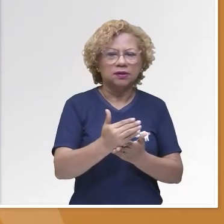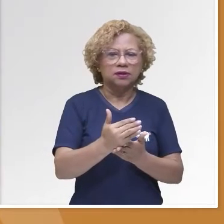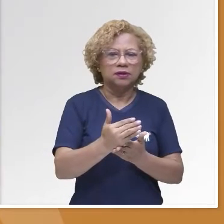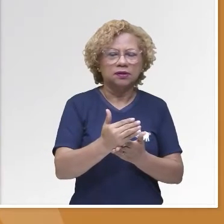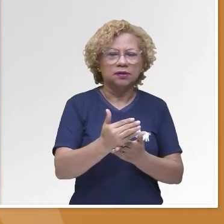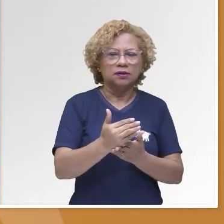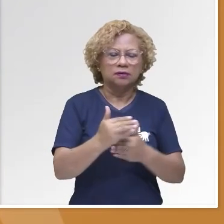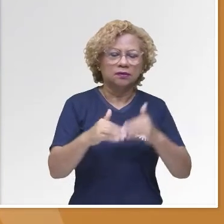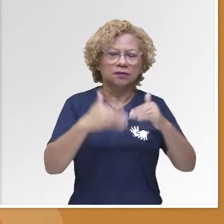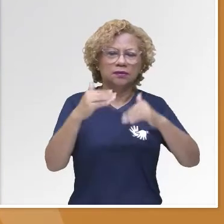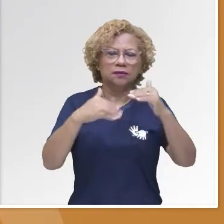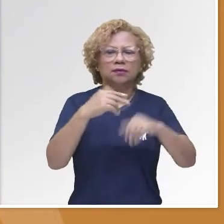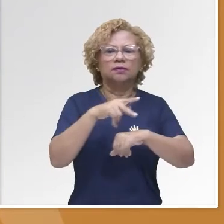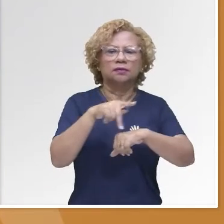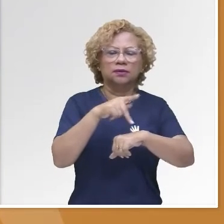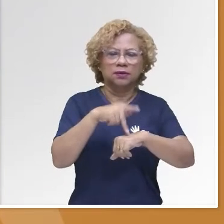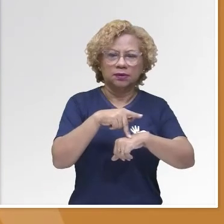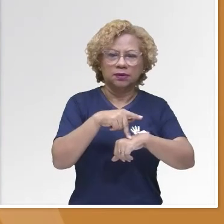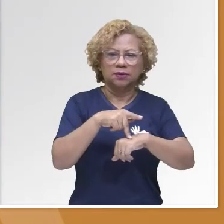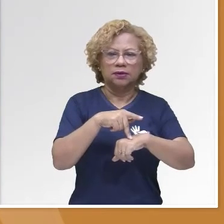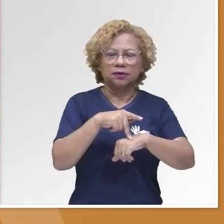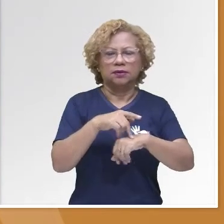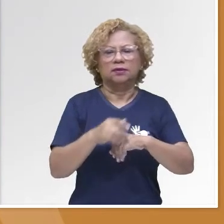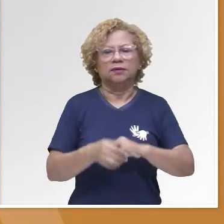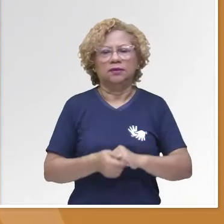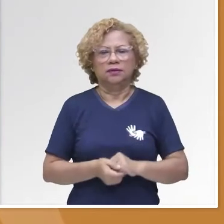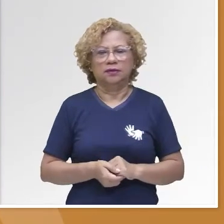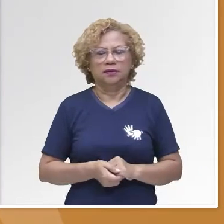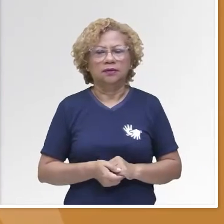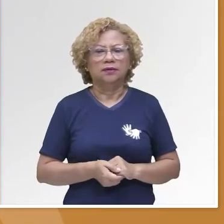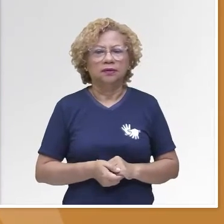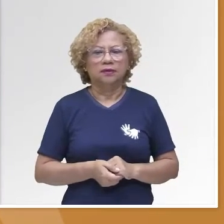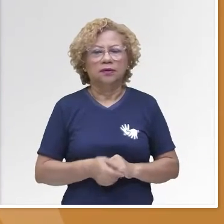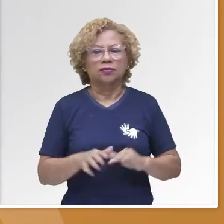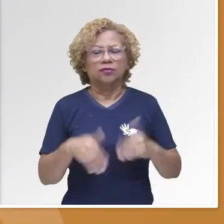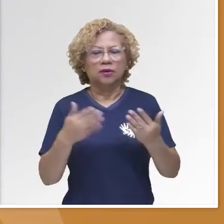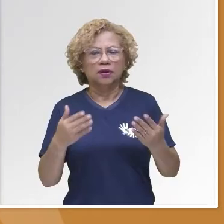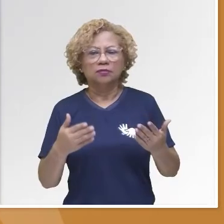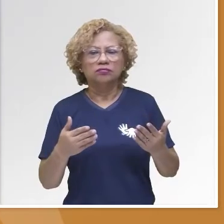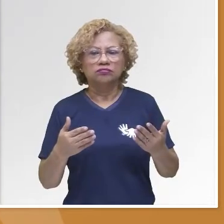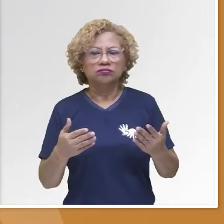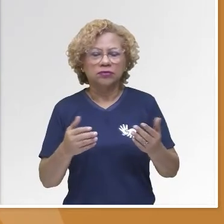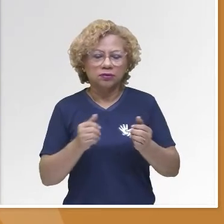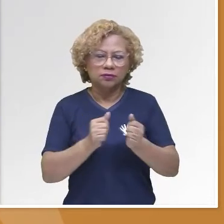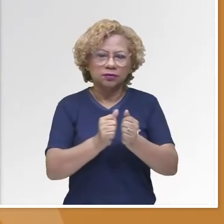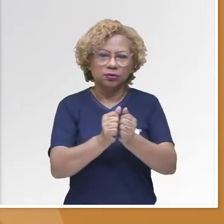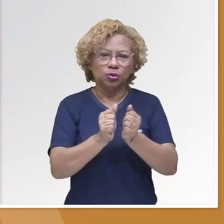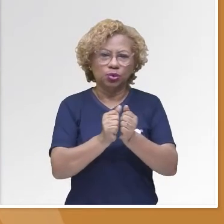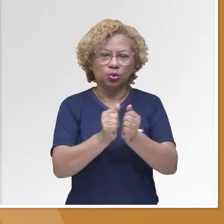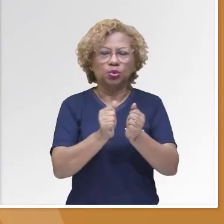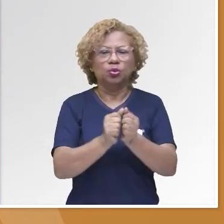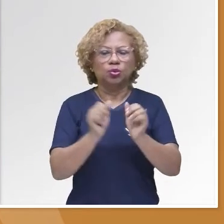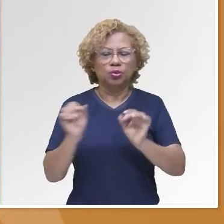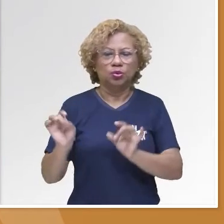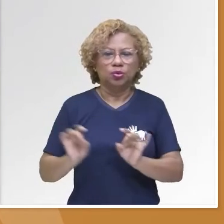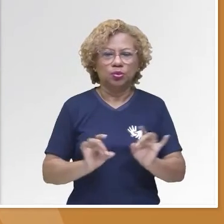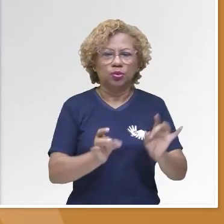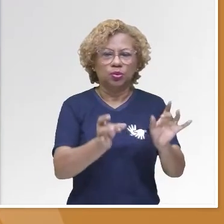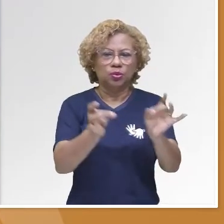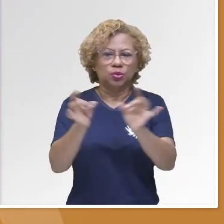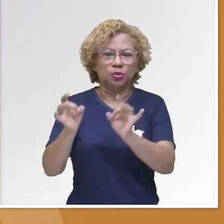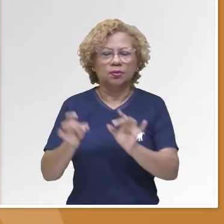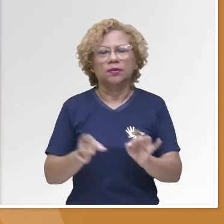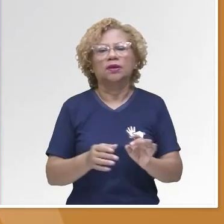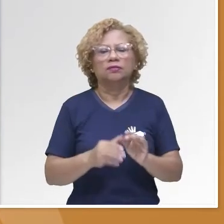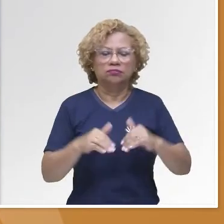se desenvolver cada vez mais a partir dessa junção, desse multilateralismo comercial que começa a se desenvolver